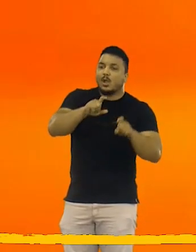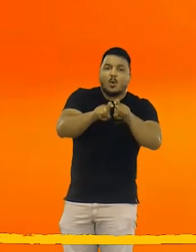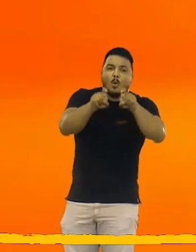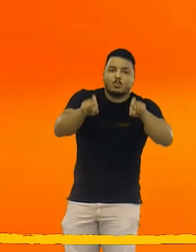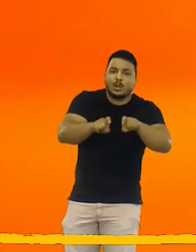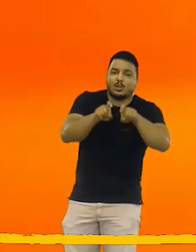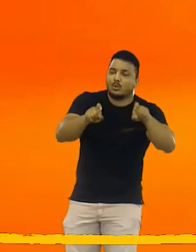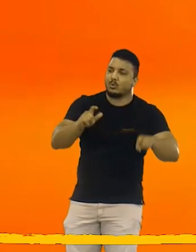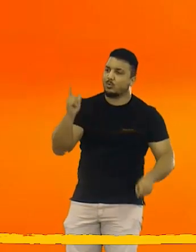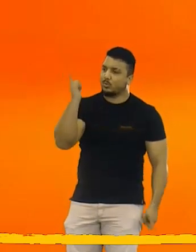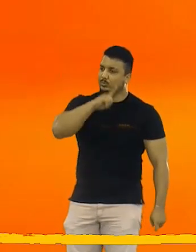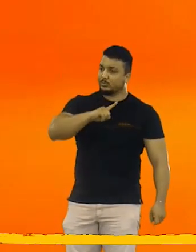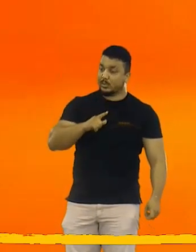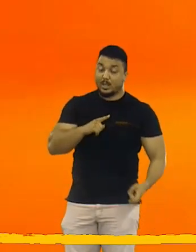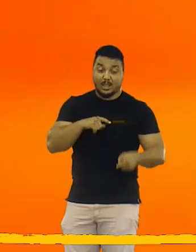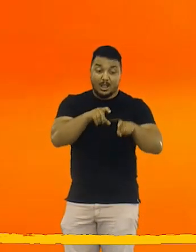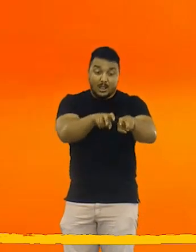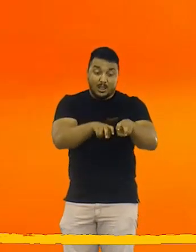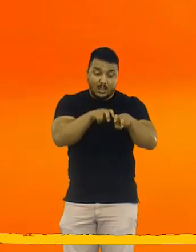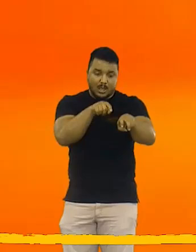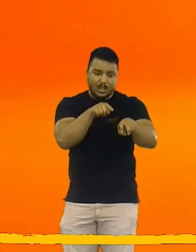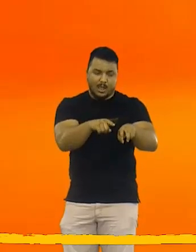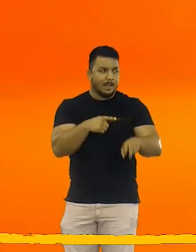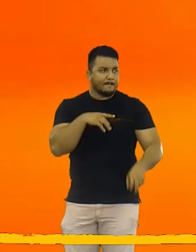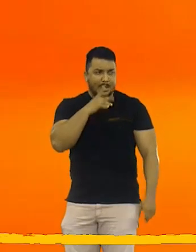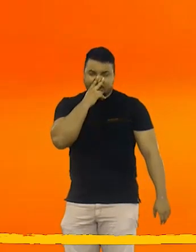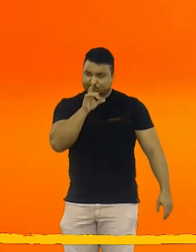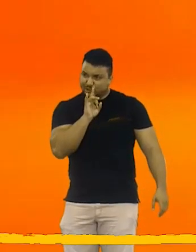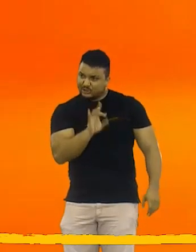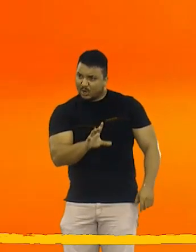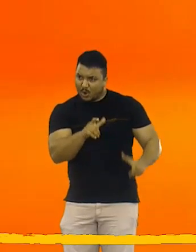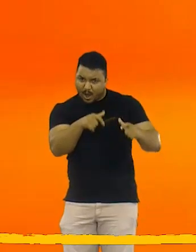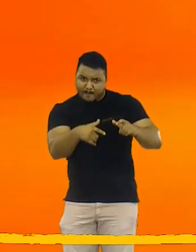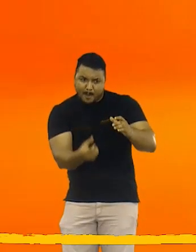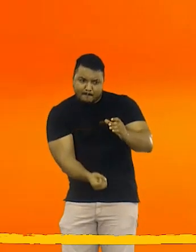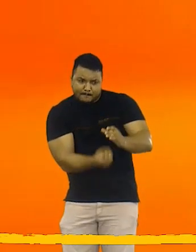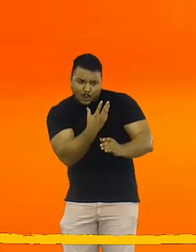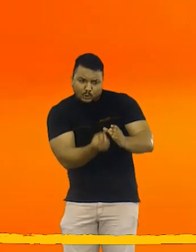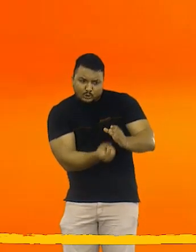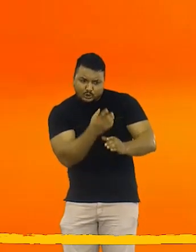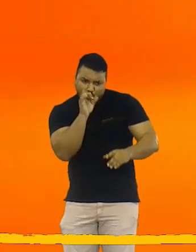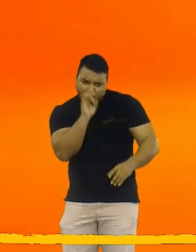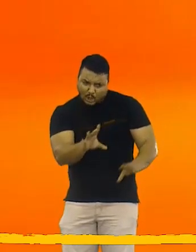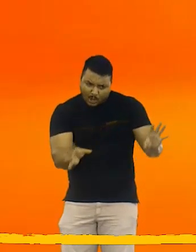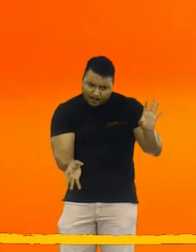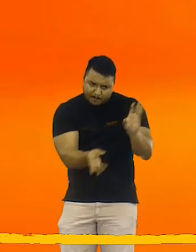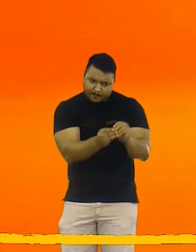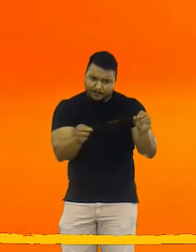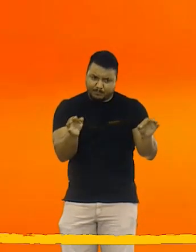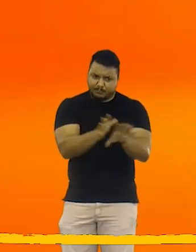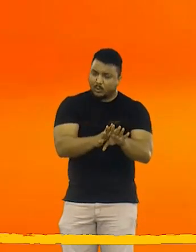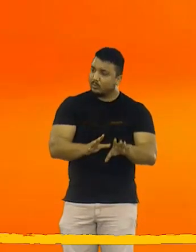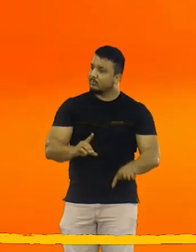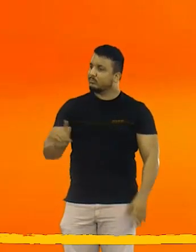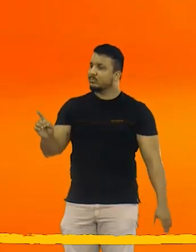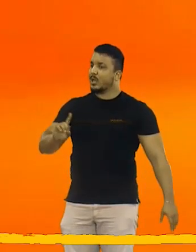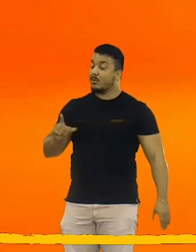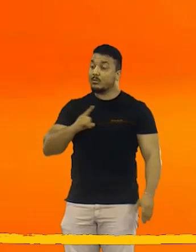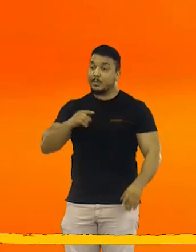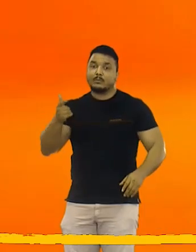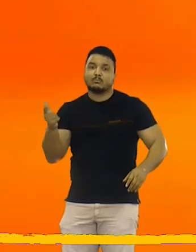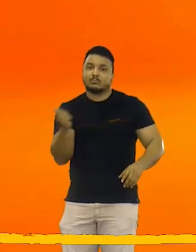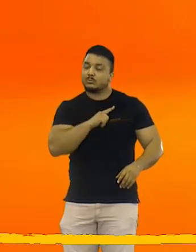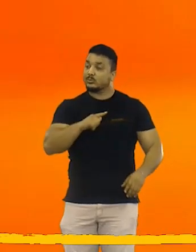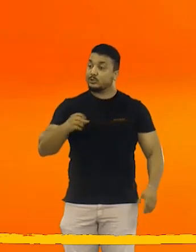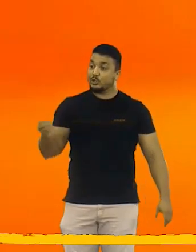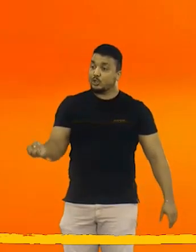computadores. O campo não vai ser mais apenas um local de produção agrícola. E novas